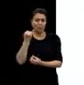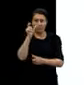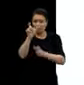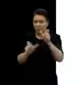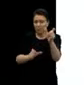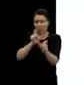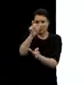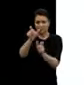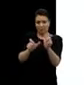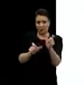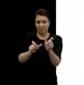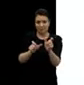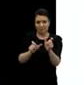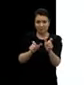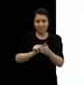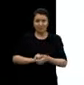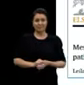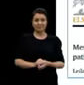população.